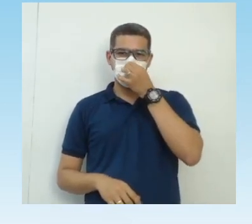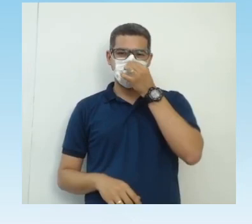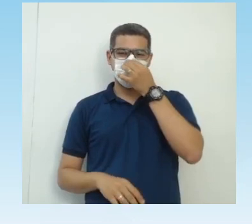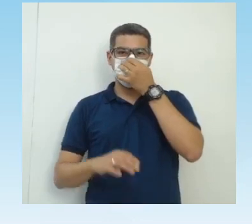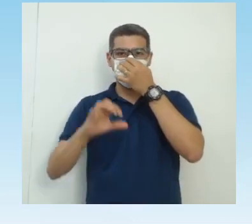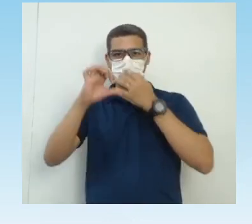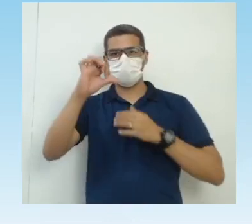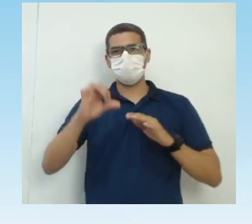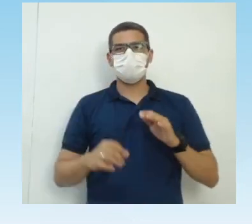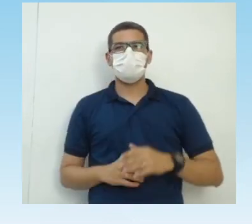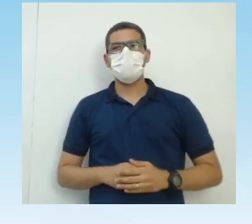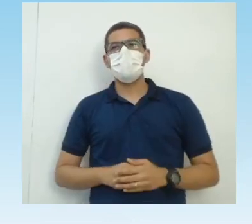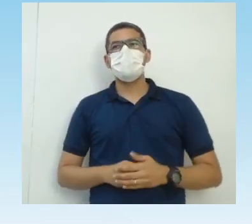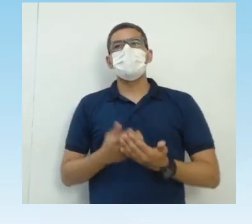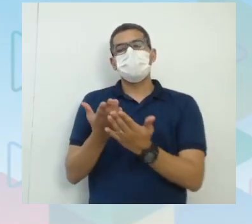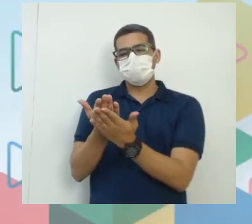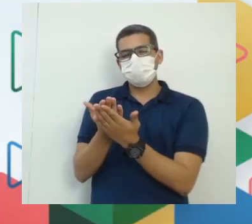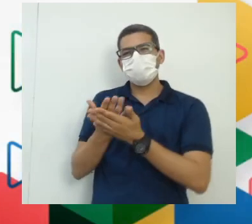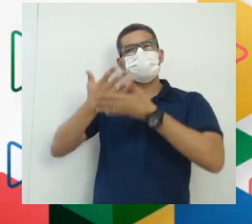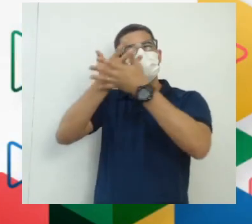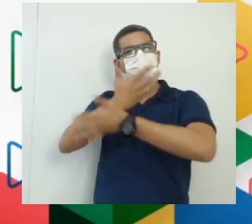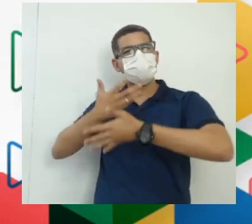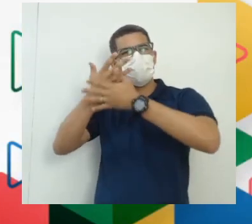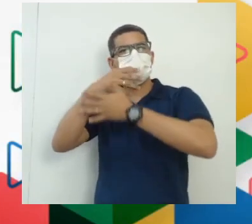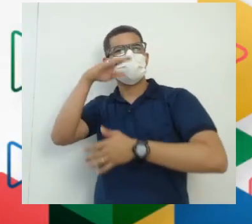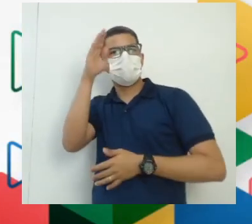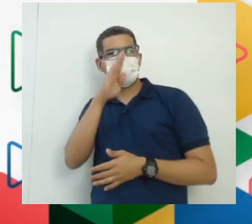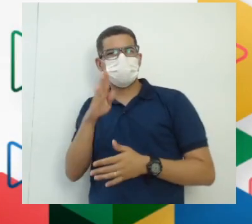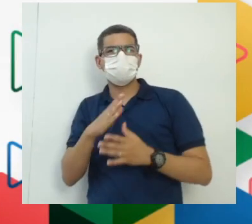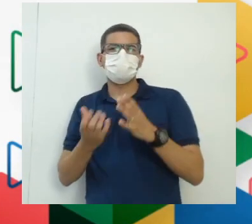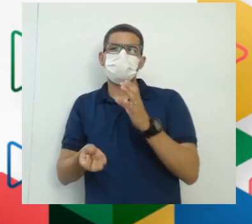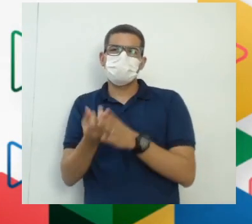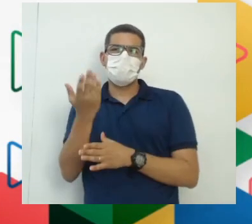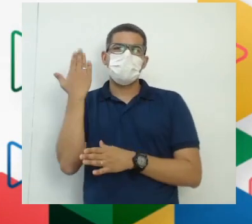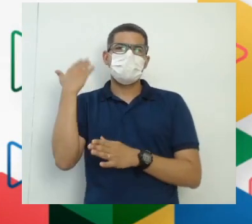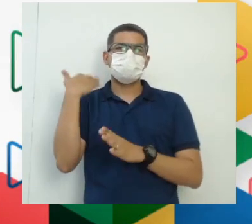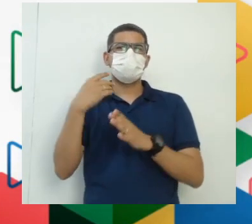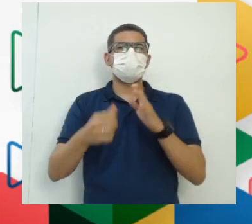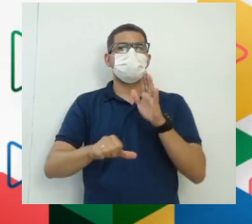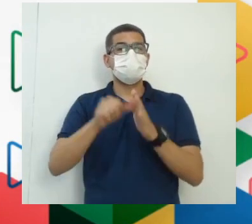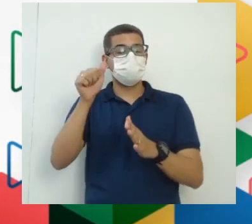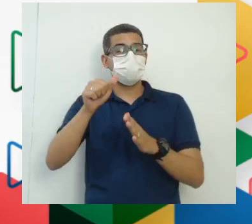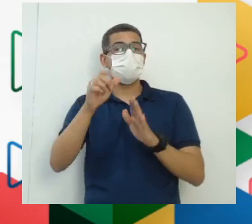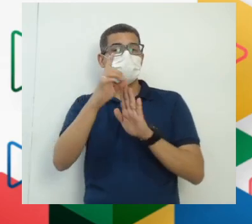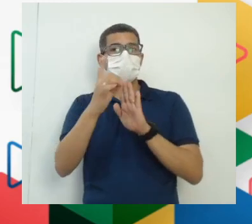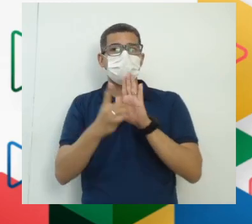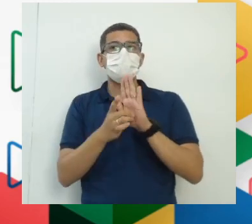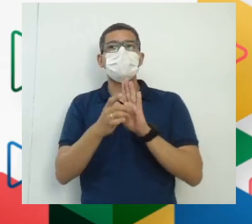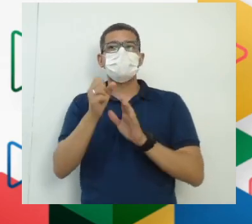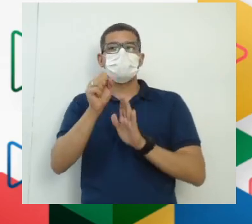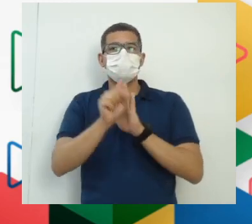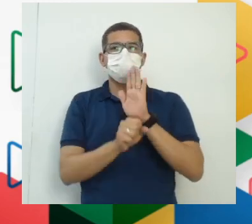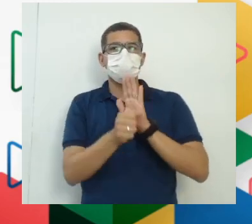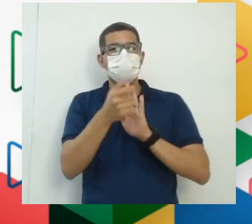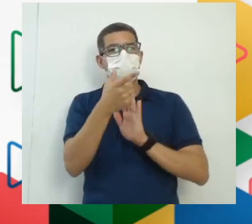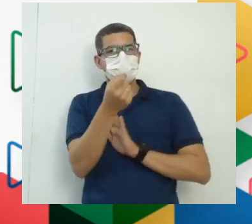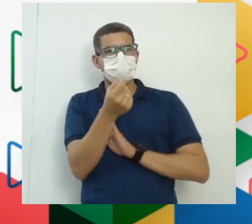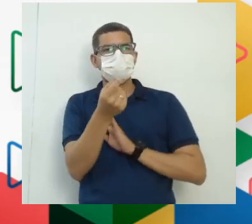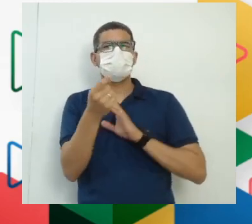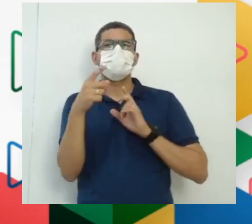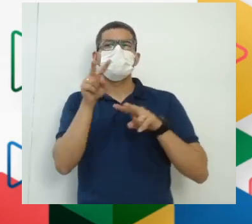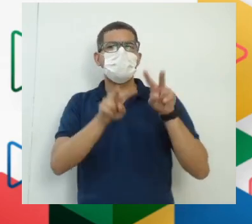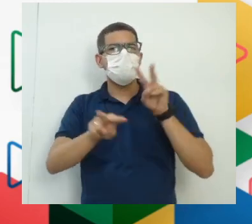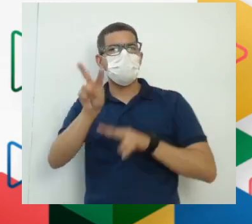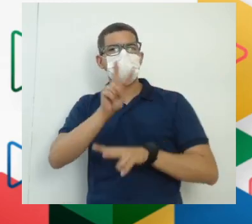Dentre os vários estudos sobre a música brasileira que surgiram a partir da primeira década do século XX, é a observação